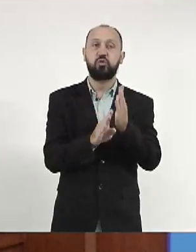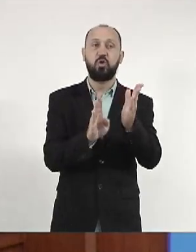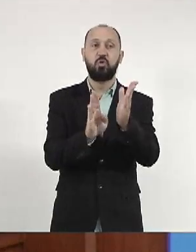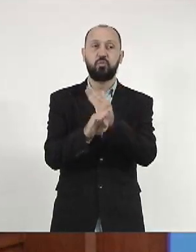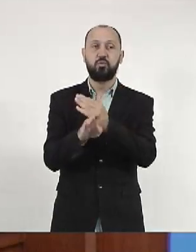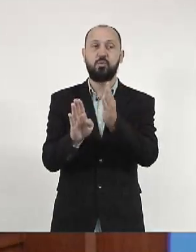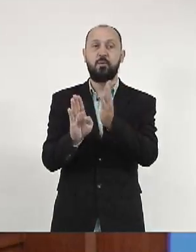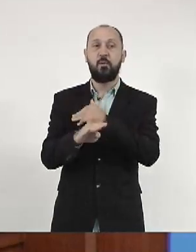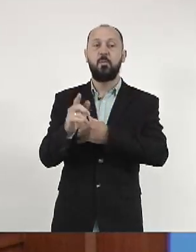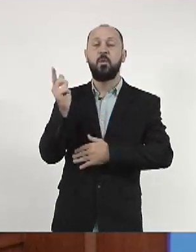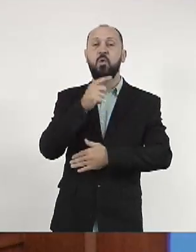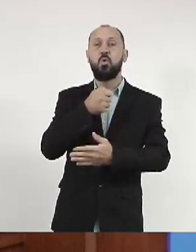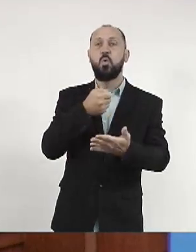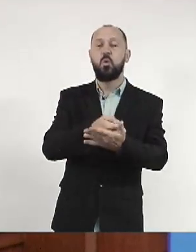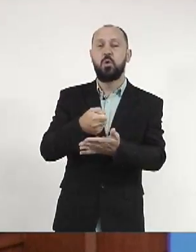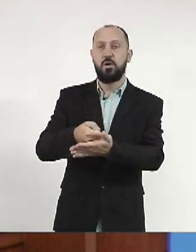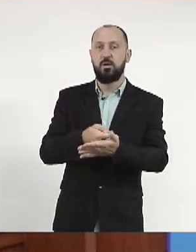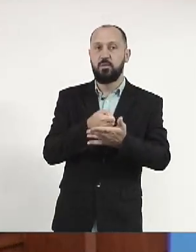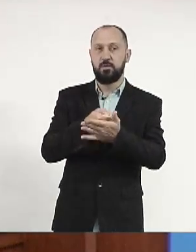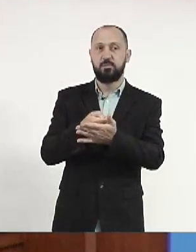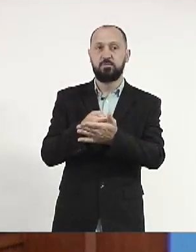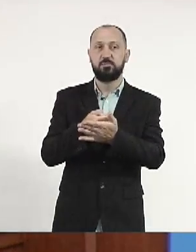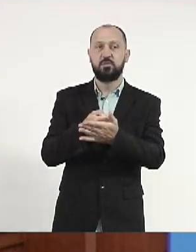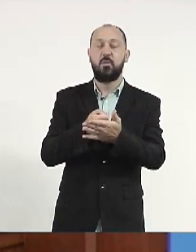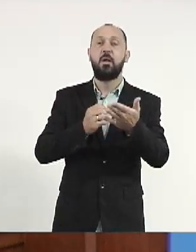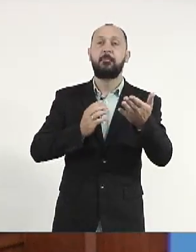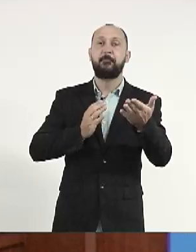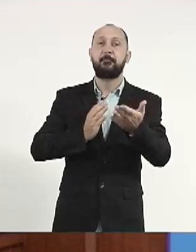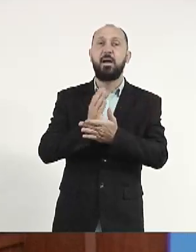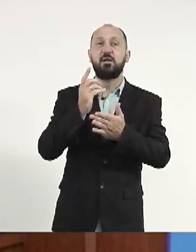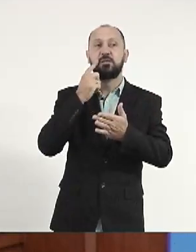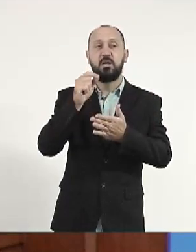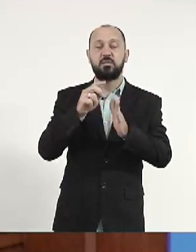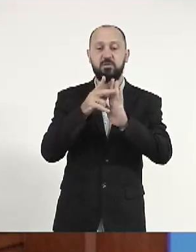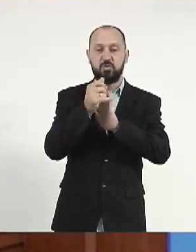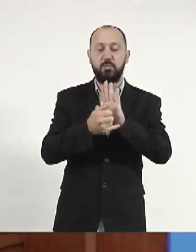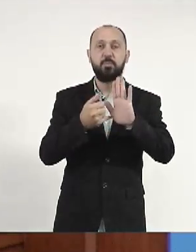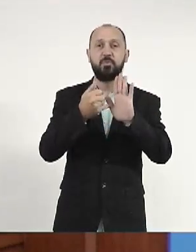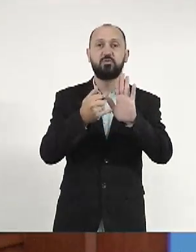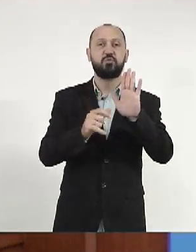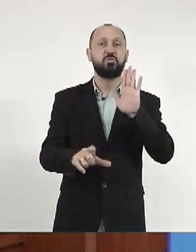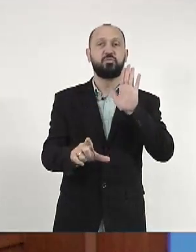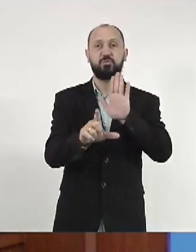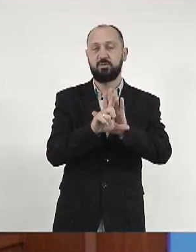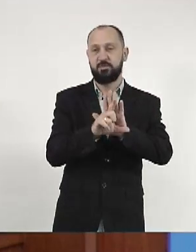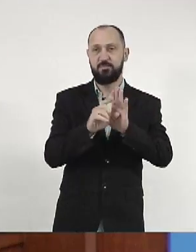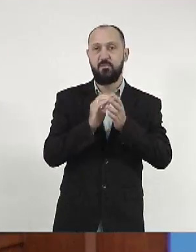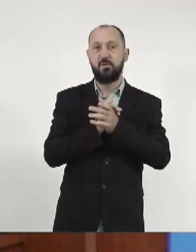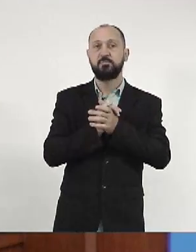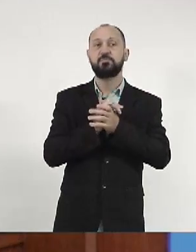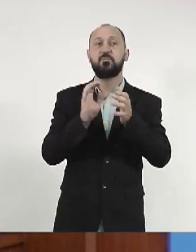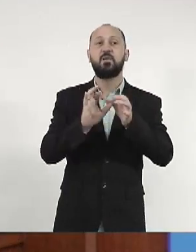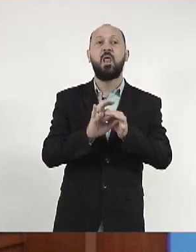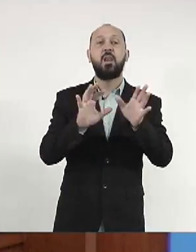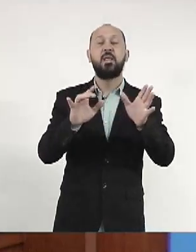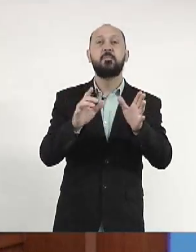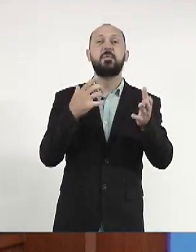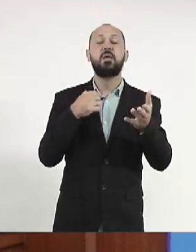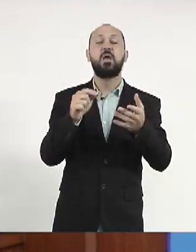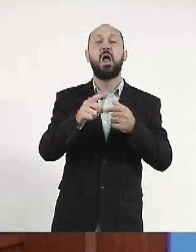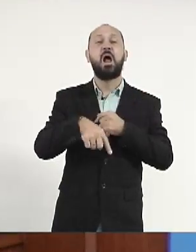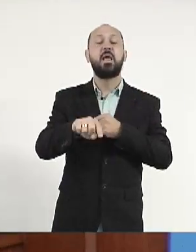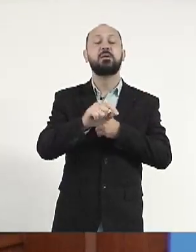parlamentares para garantir a aprovação deste projeto de lei que concede anistia